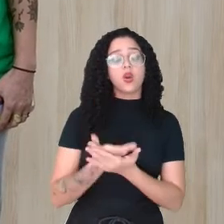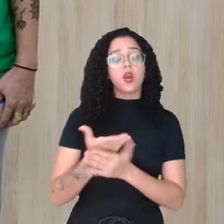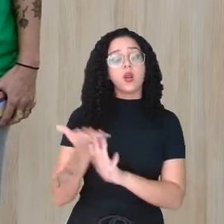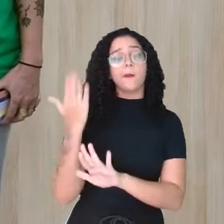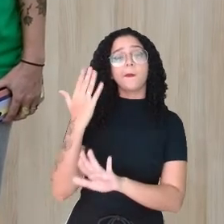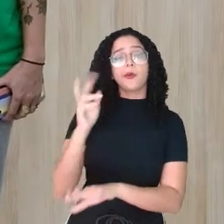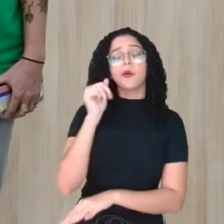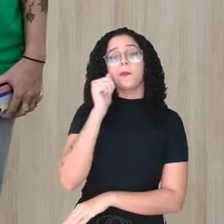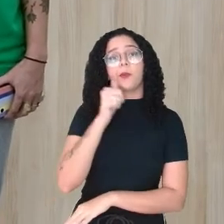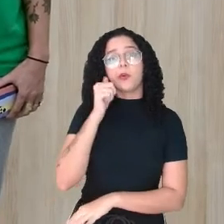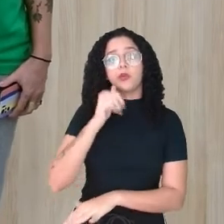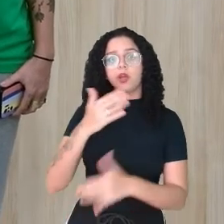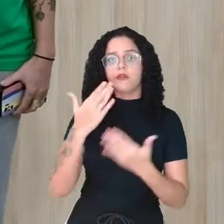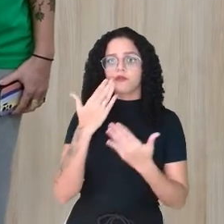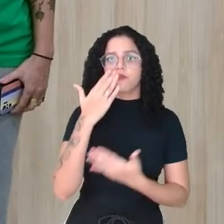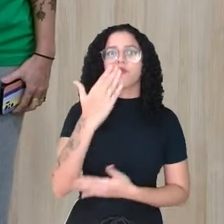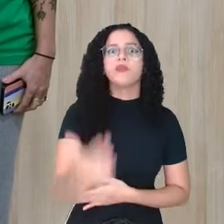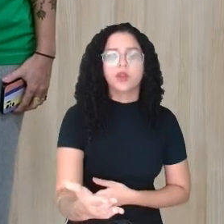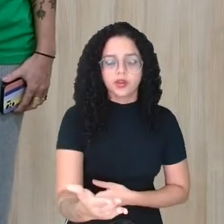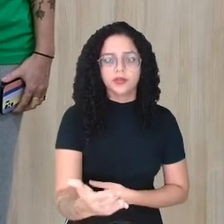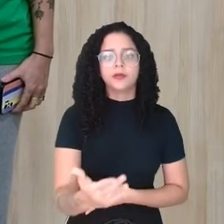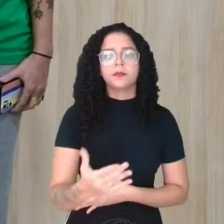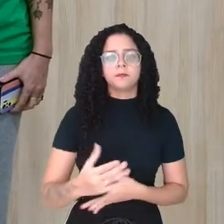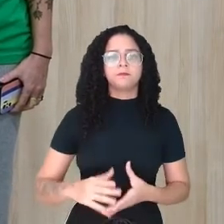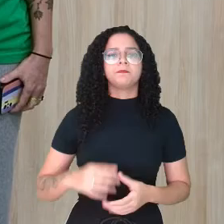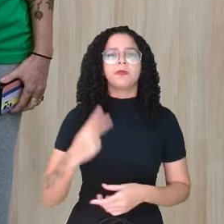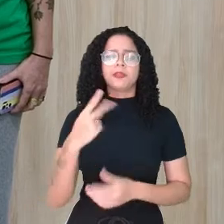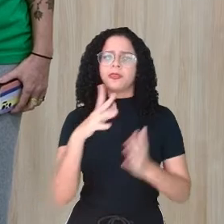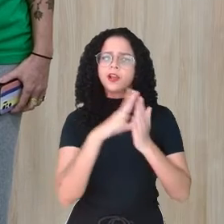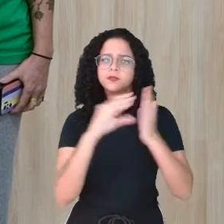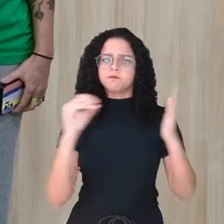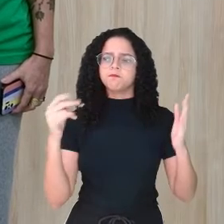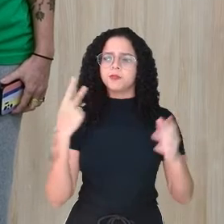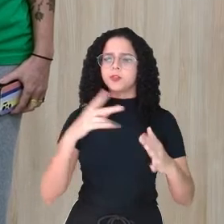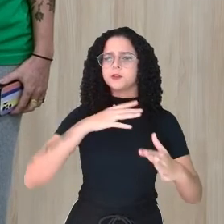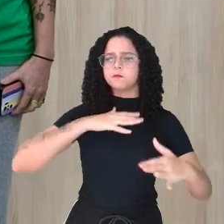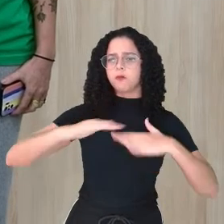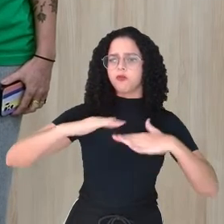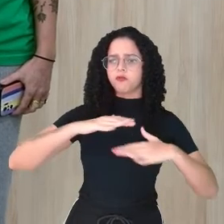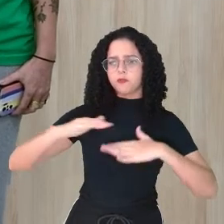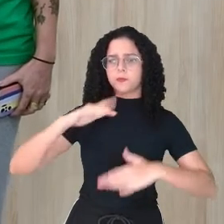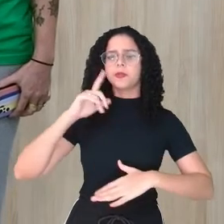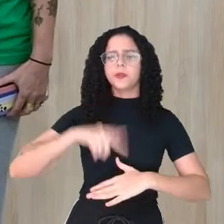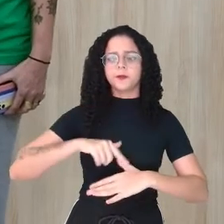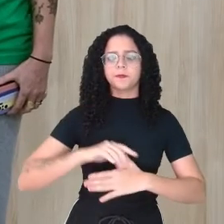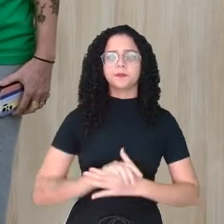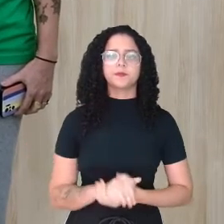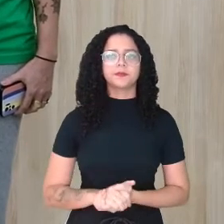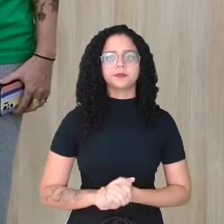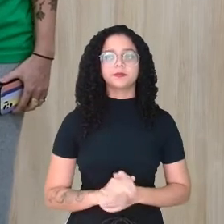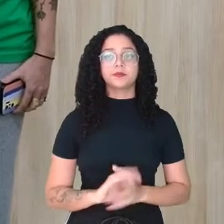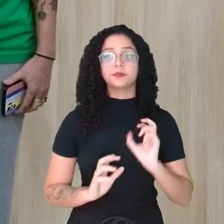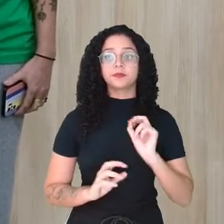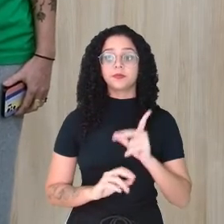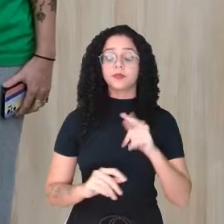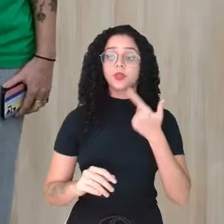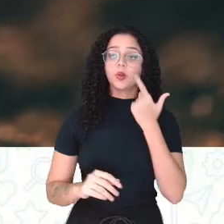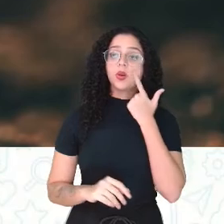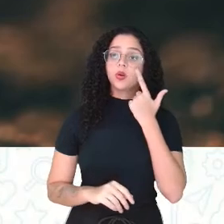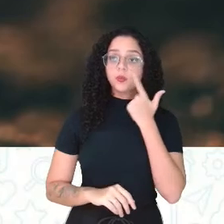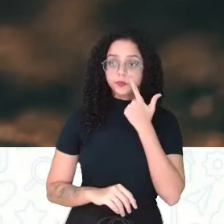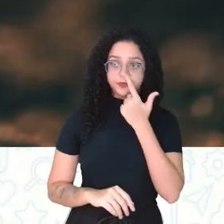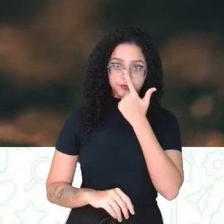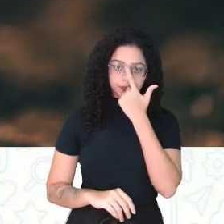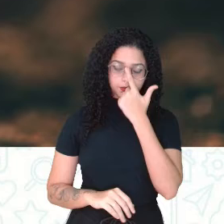frente, muitas vezes, desse modelo, desse movimento que é a agroecologia. Ok? Então, vejam